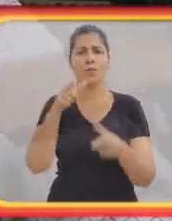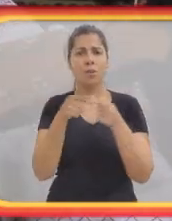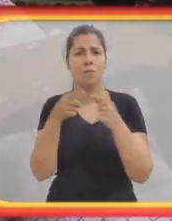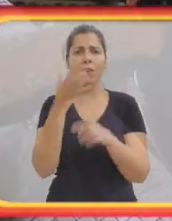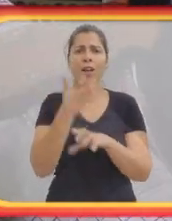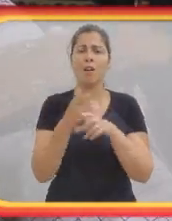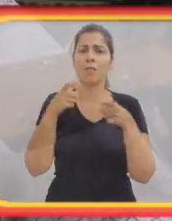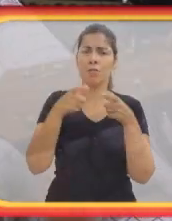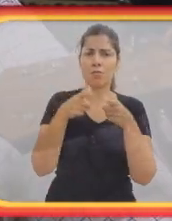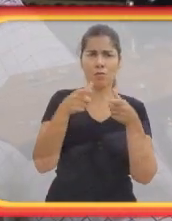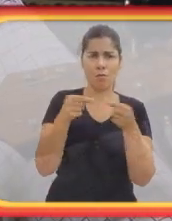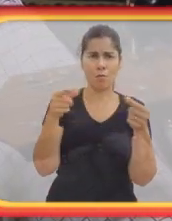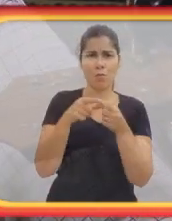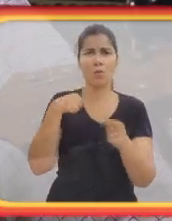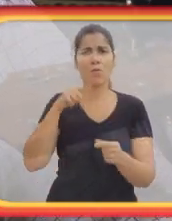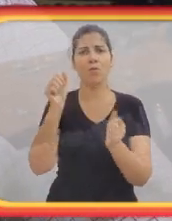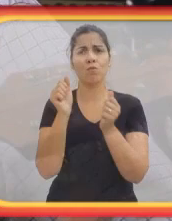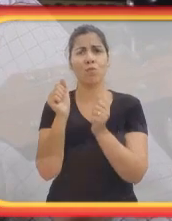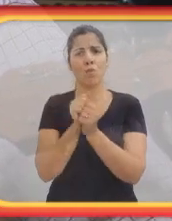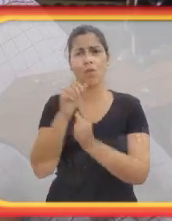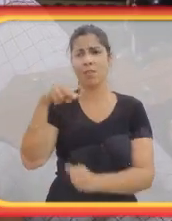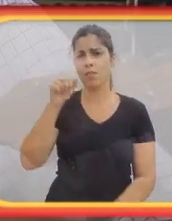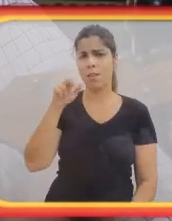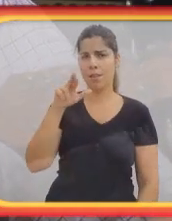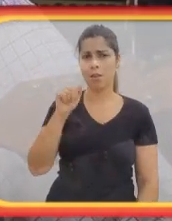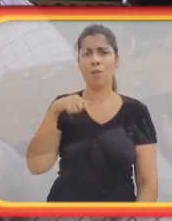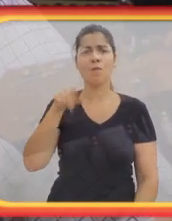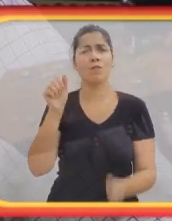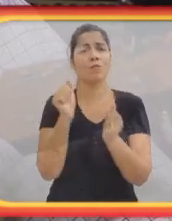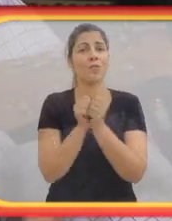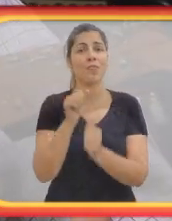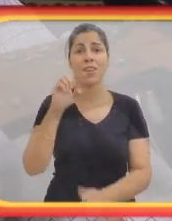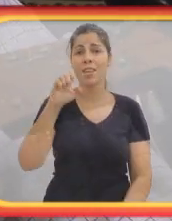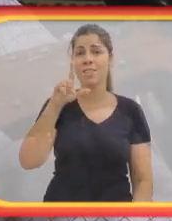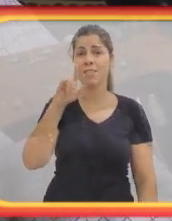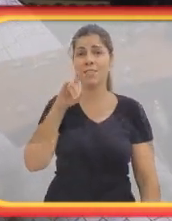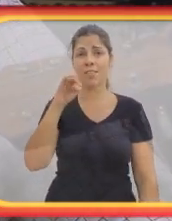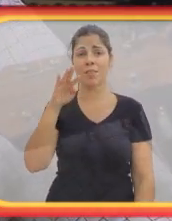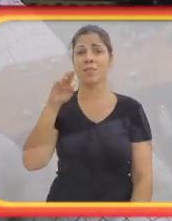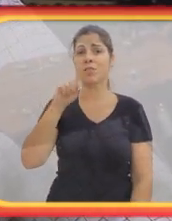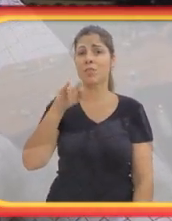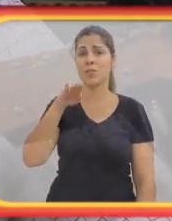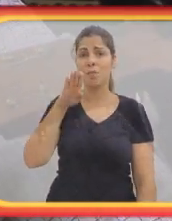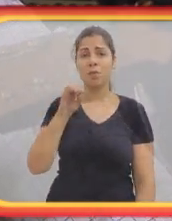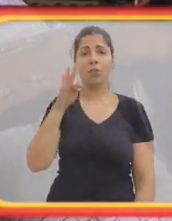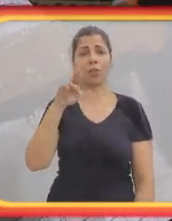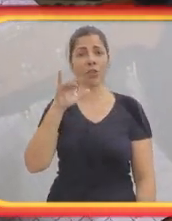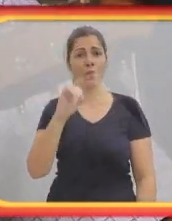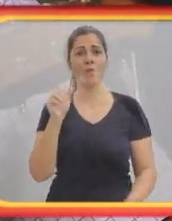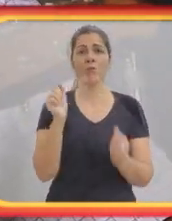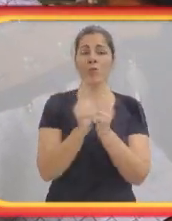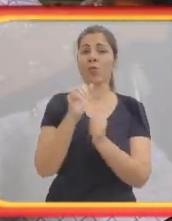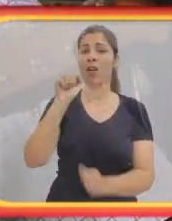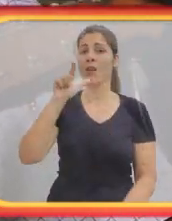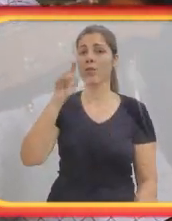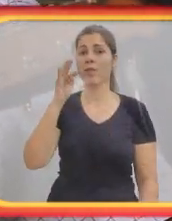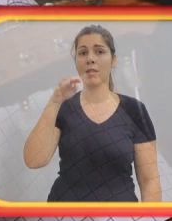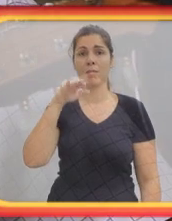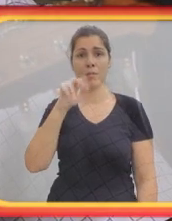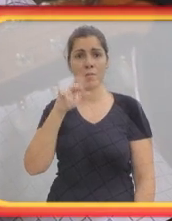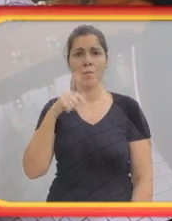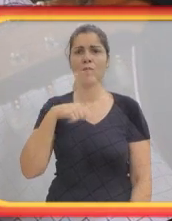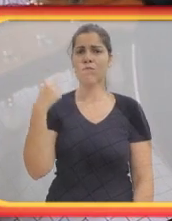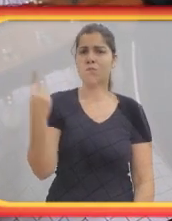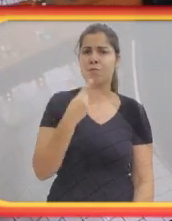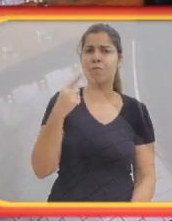Zimbo Trio, com Altamiro Carrilho. Então, e fui sozinho também, com o grupo que eu tocava. Então, eu tenho